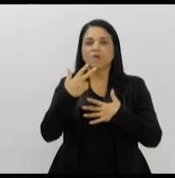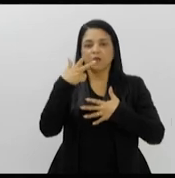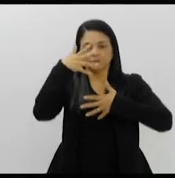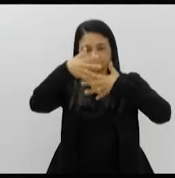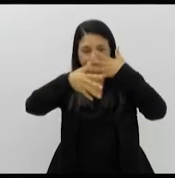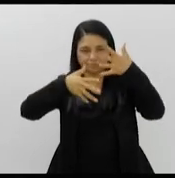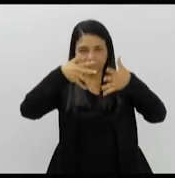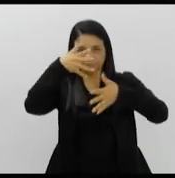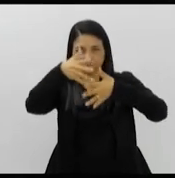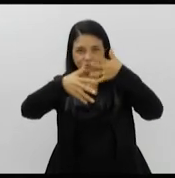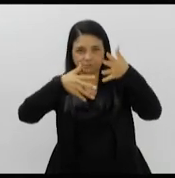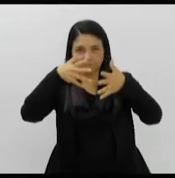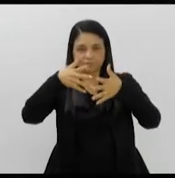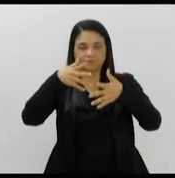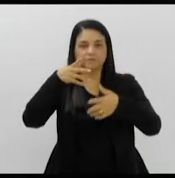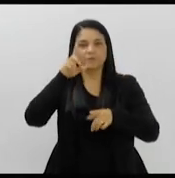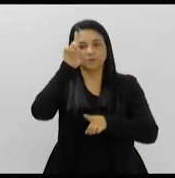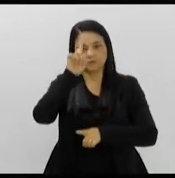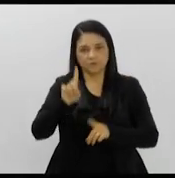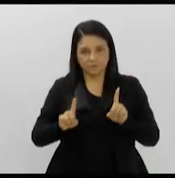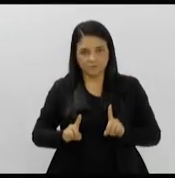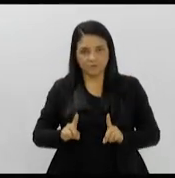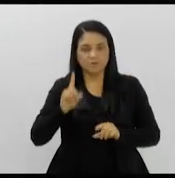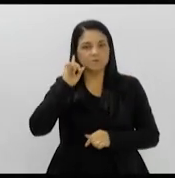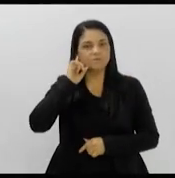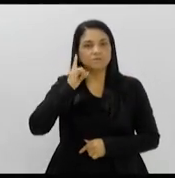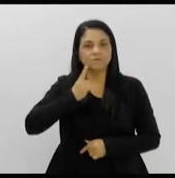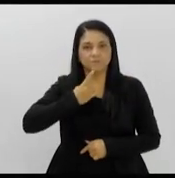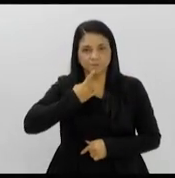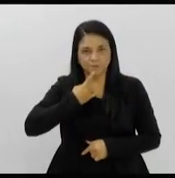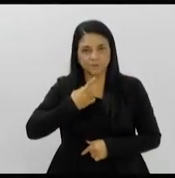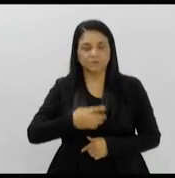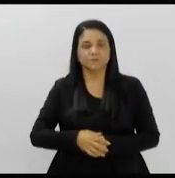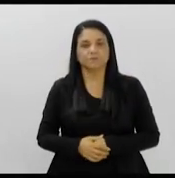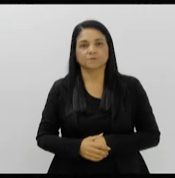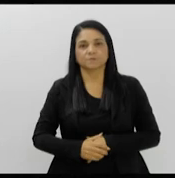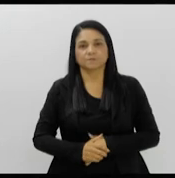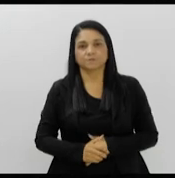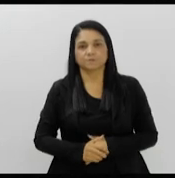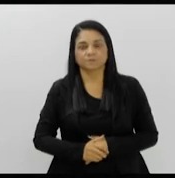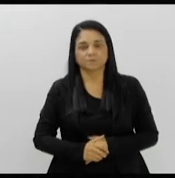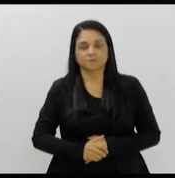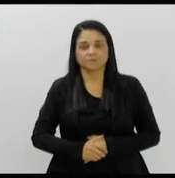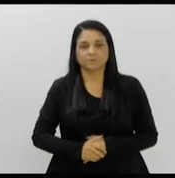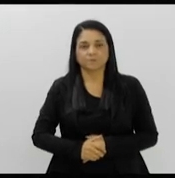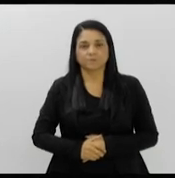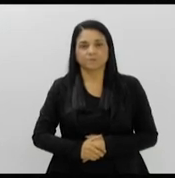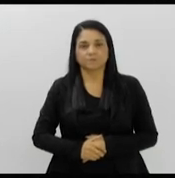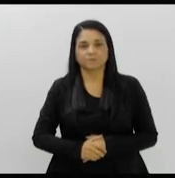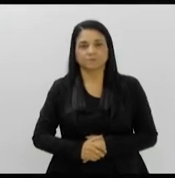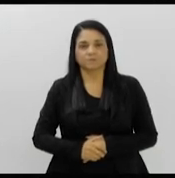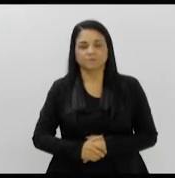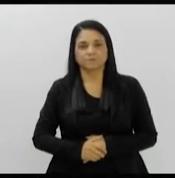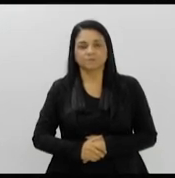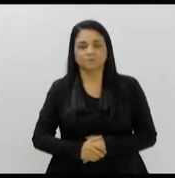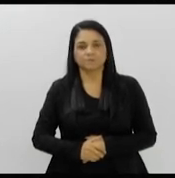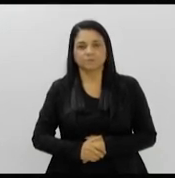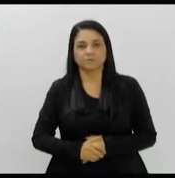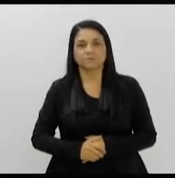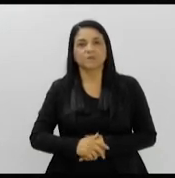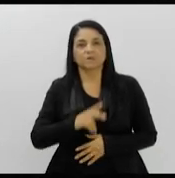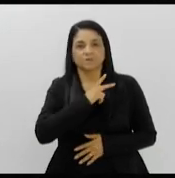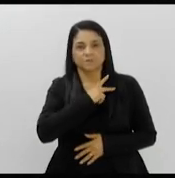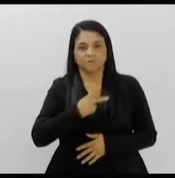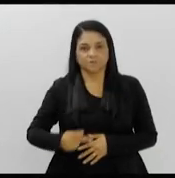voz aos deficientes auditivos senhora Presidente